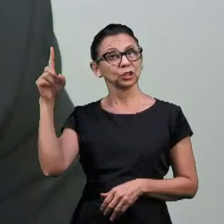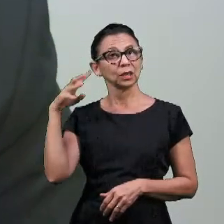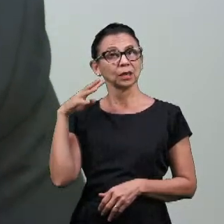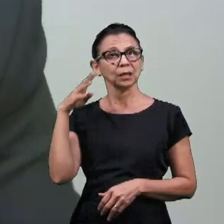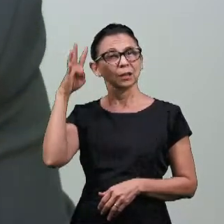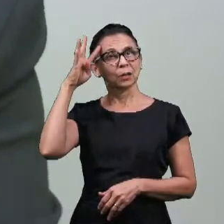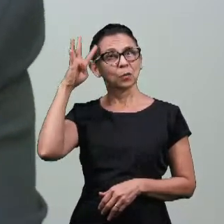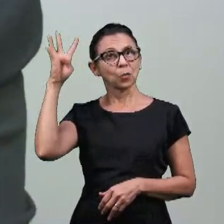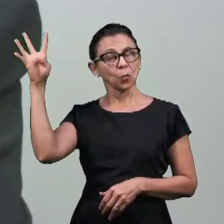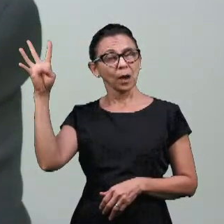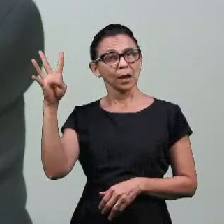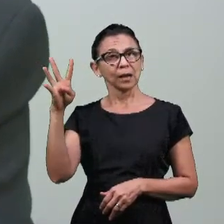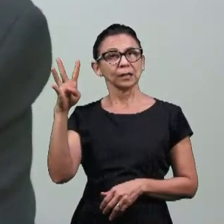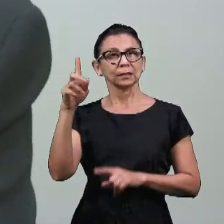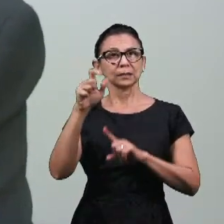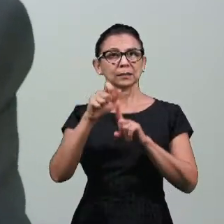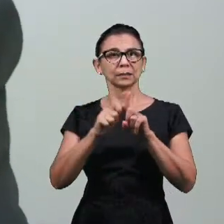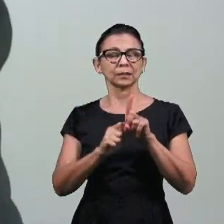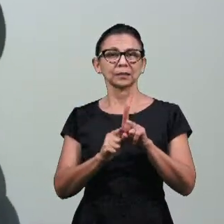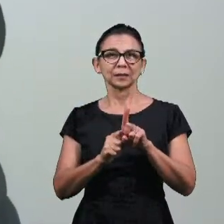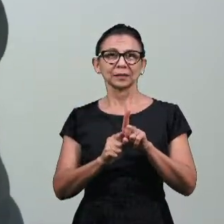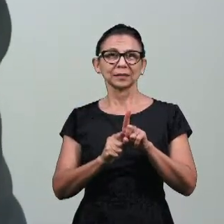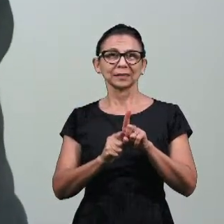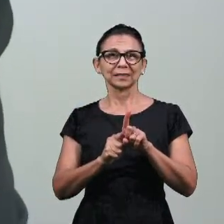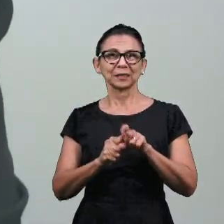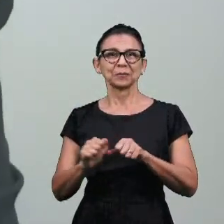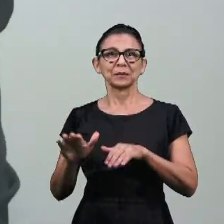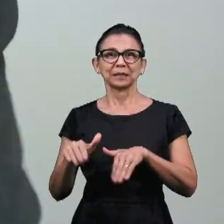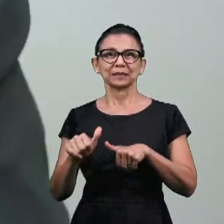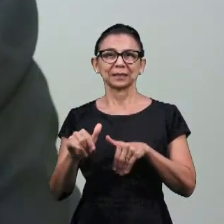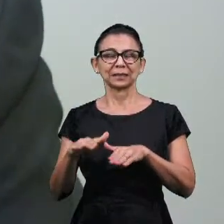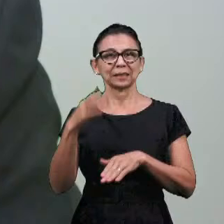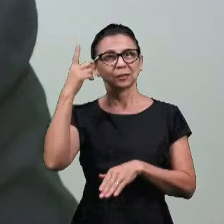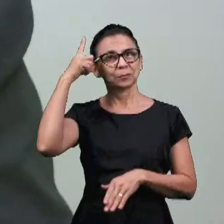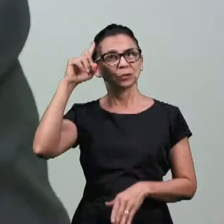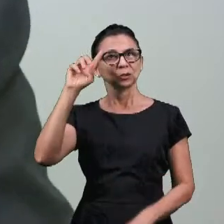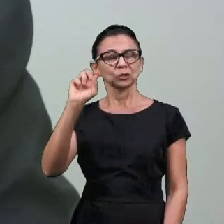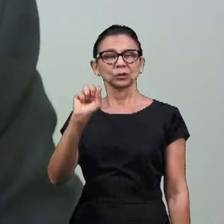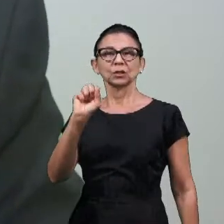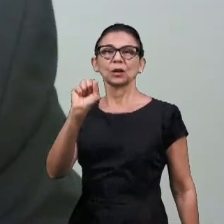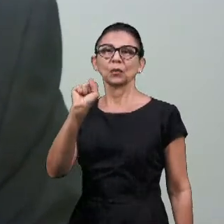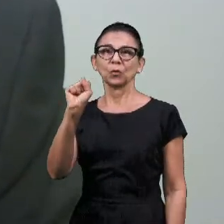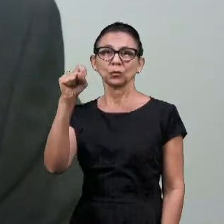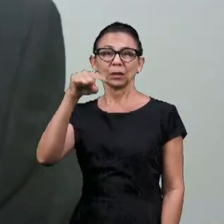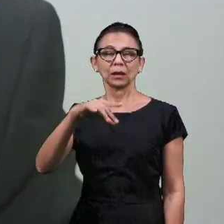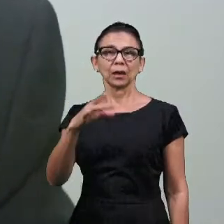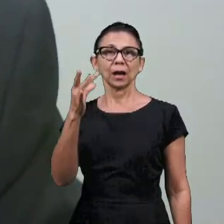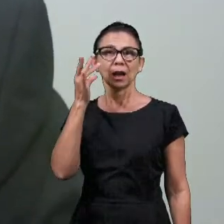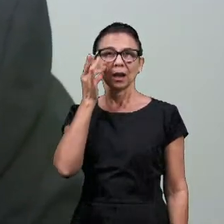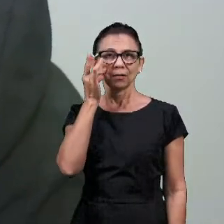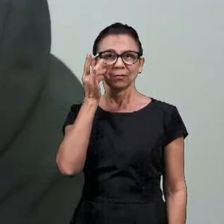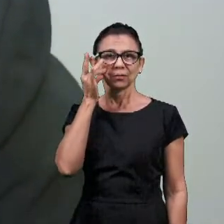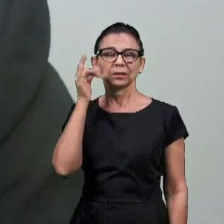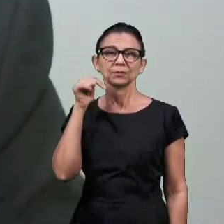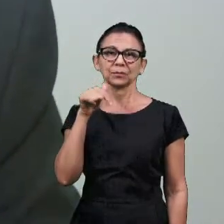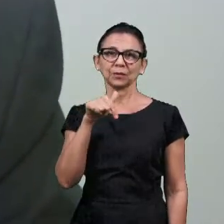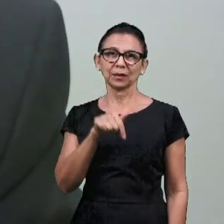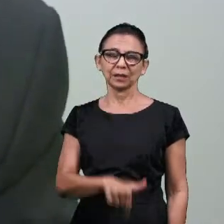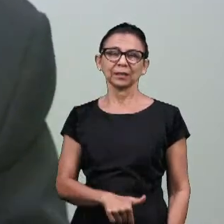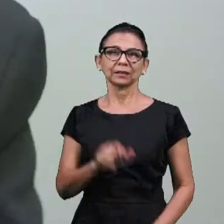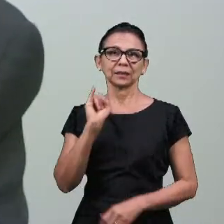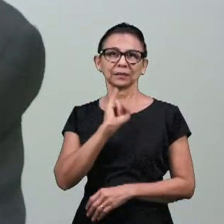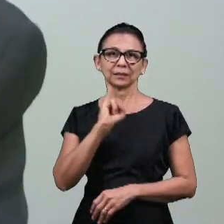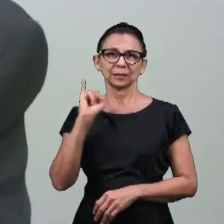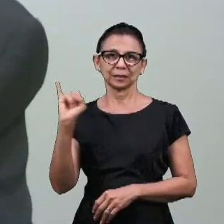de setembro. E nós estamos mais uma vez ao vivo aqui da Central de Comunicações, aqui em Itaparica,